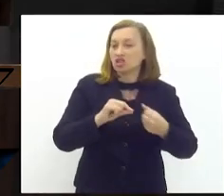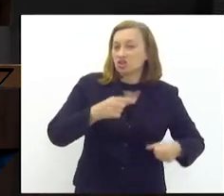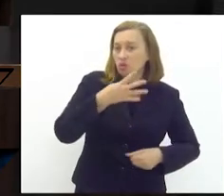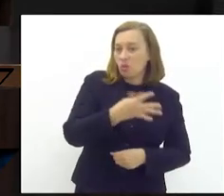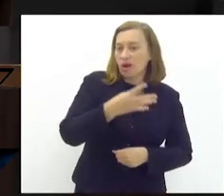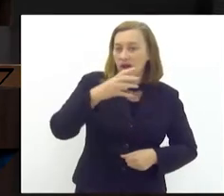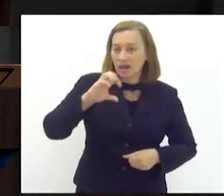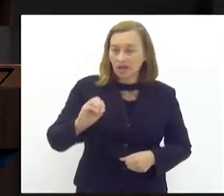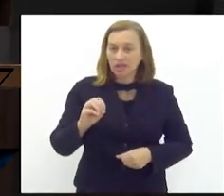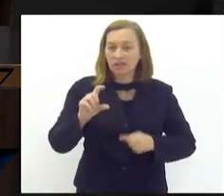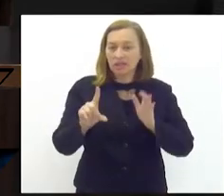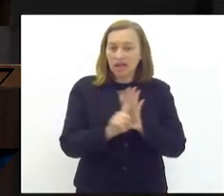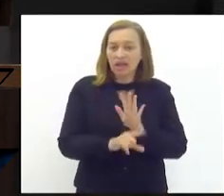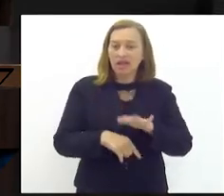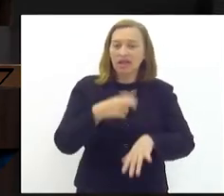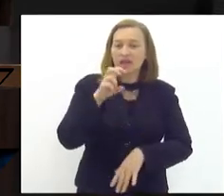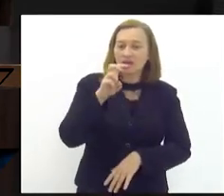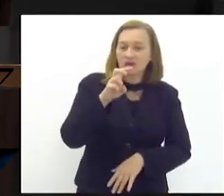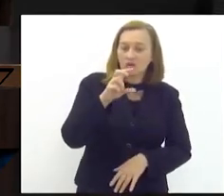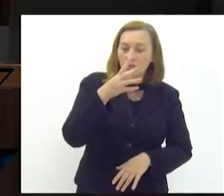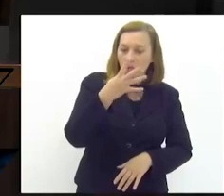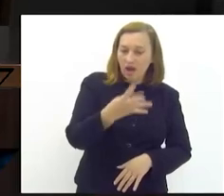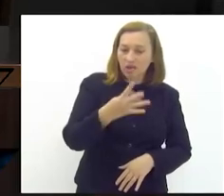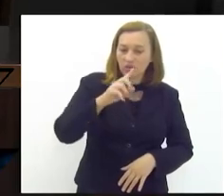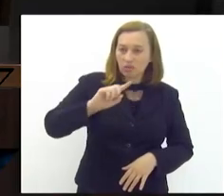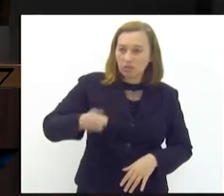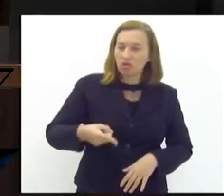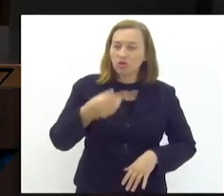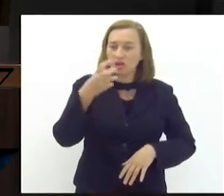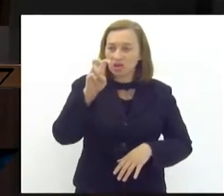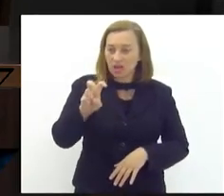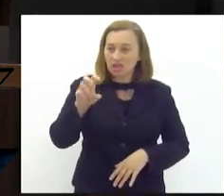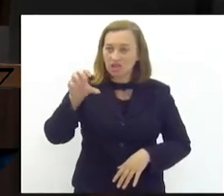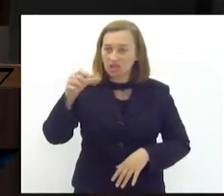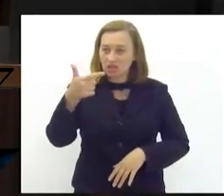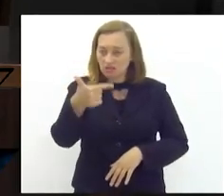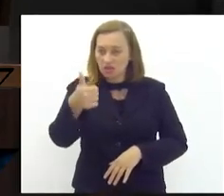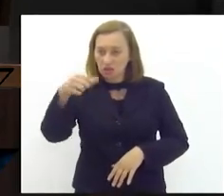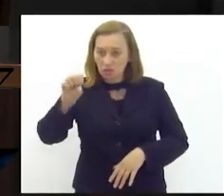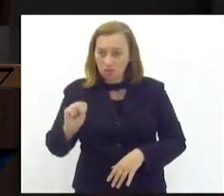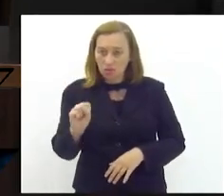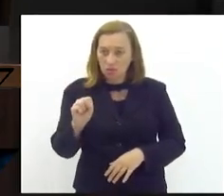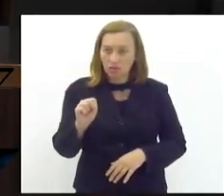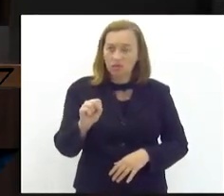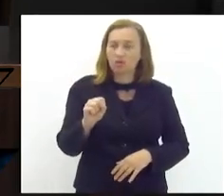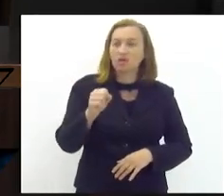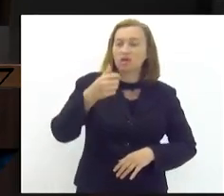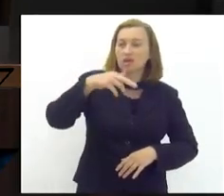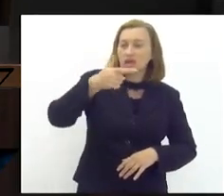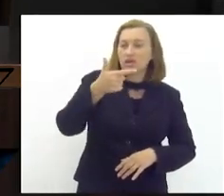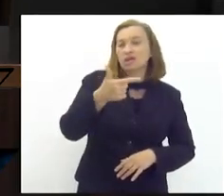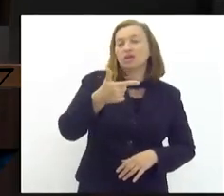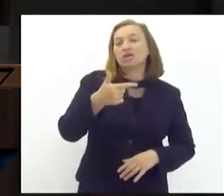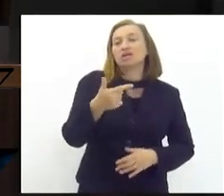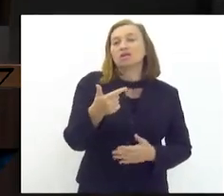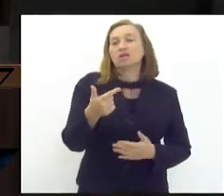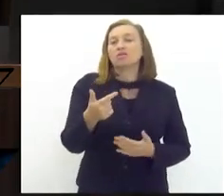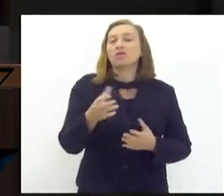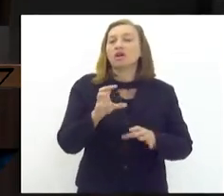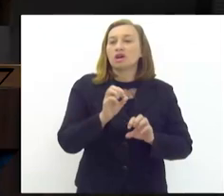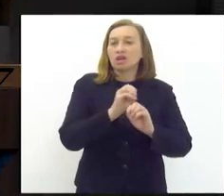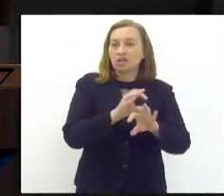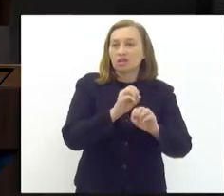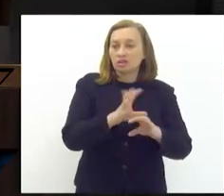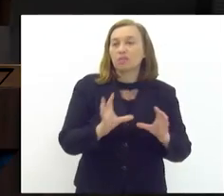Lei 4.528 28 de Março 2005 pareceres das comissões Constituição e justiça pela juridicidade de educação